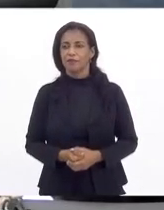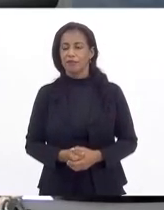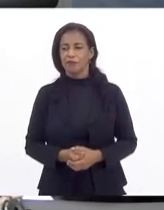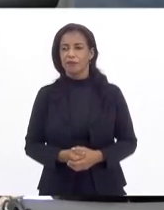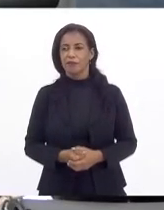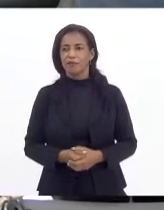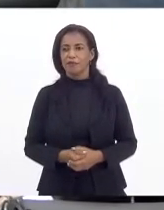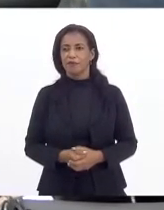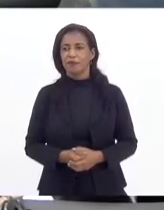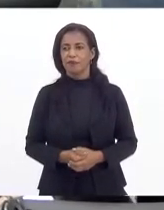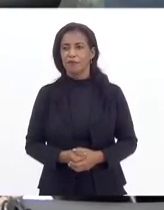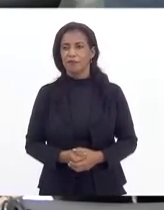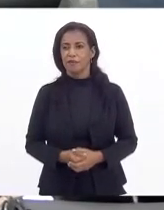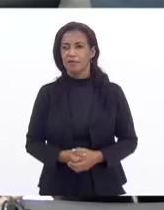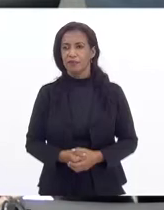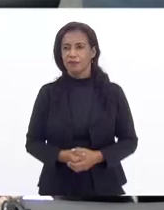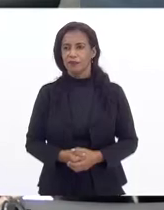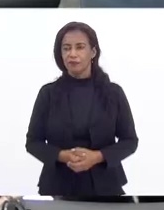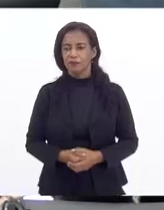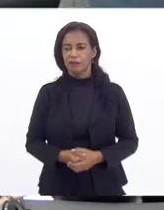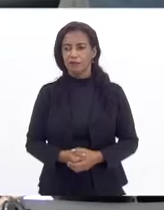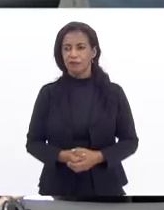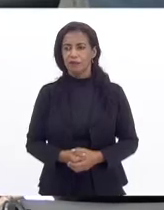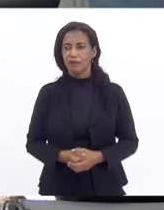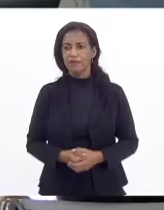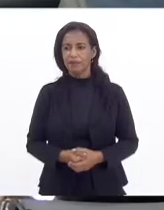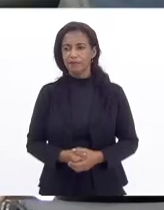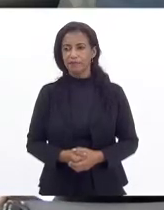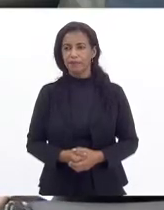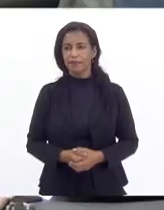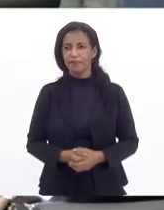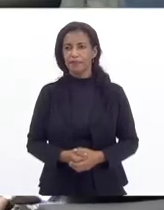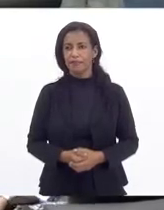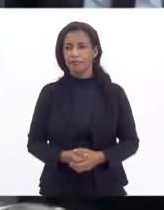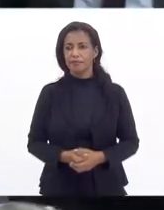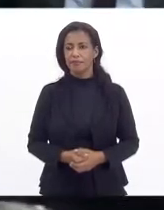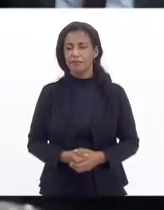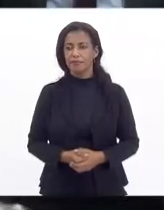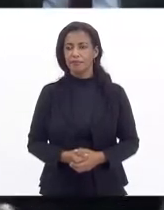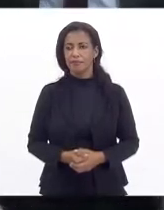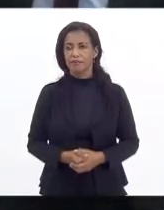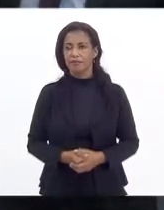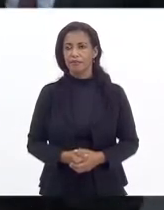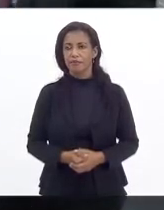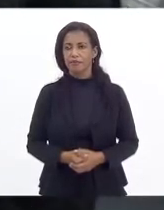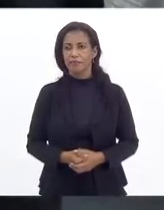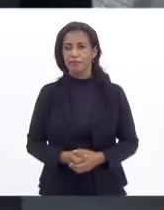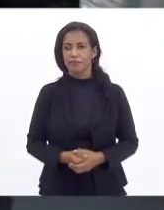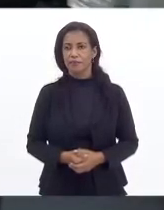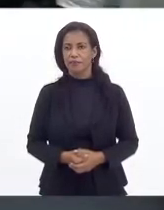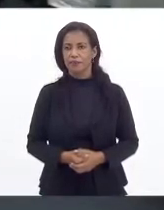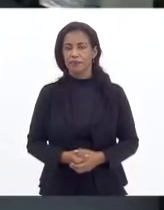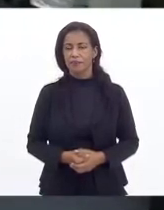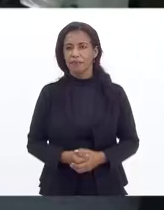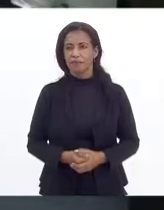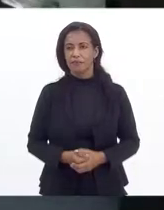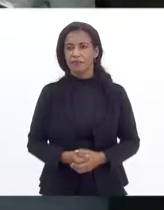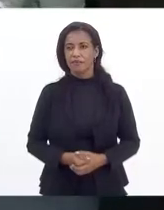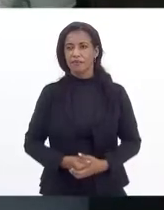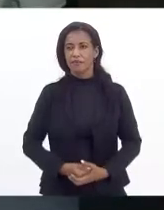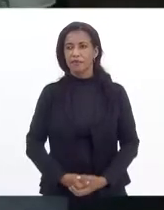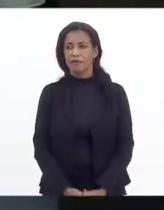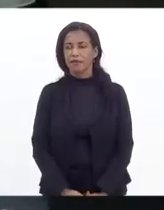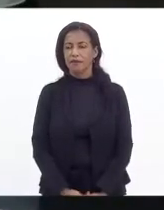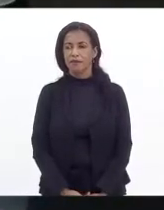Deputado. Eu também, presidente. Mônica Francisco. Deputado Eliomar, deputado Valdec, Mônica Francisco, Chico Machado,